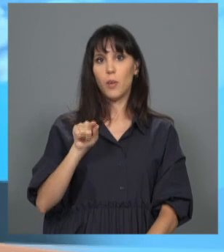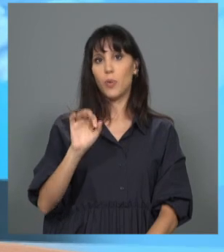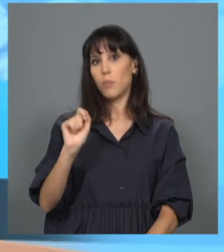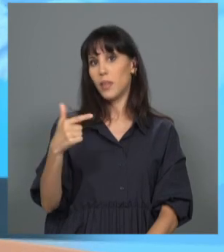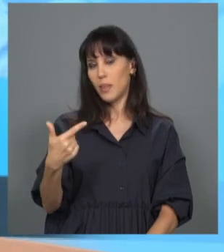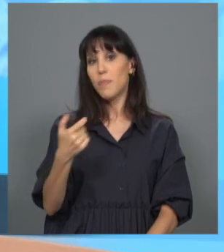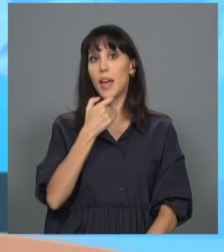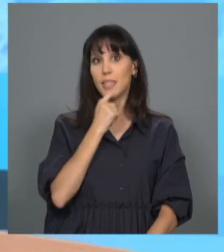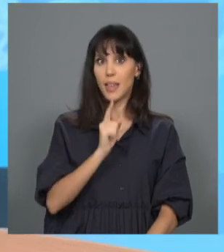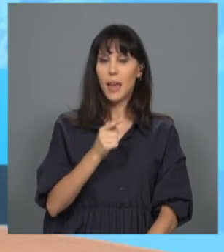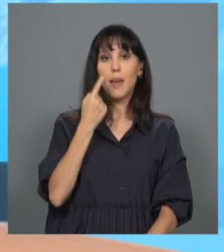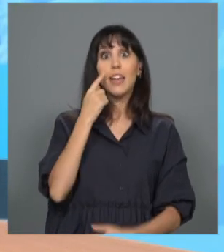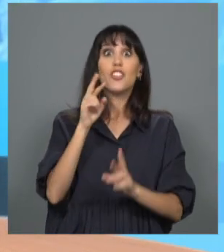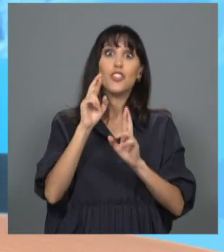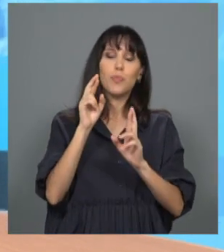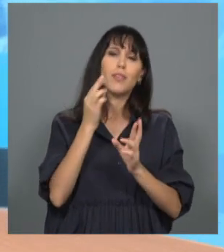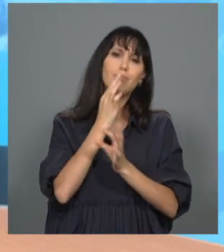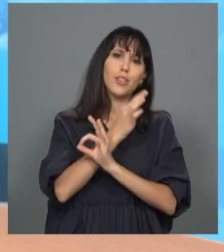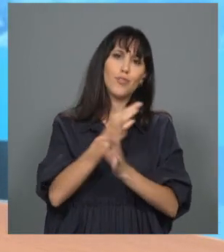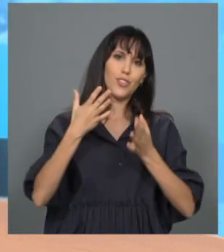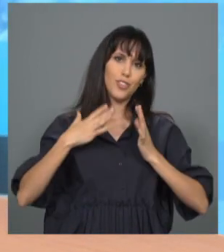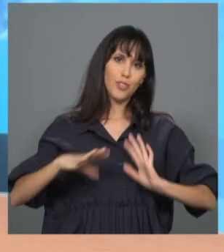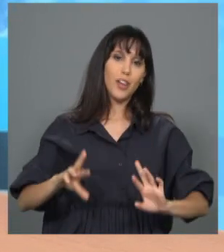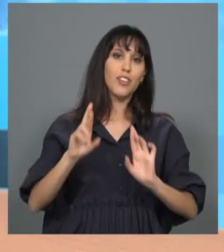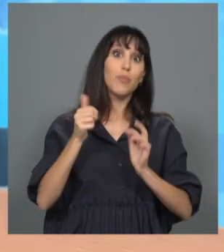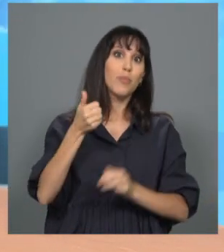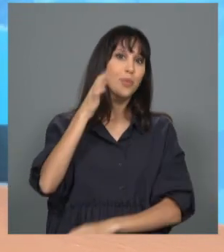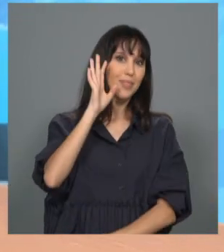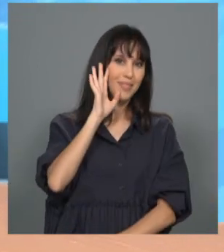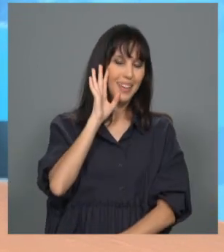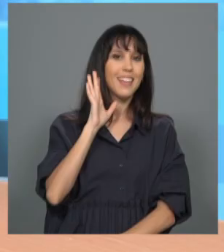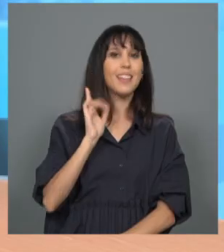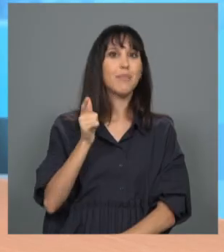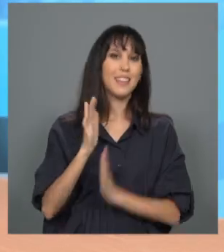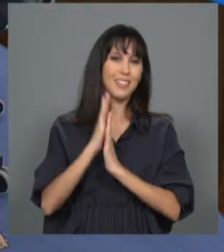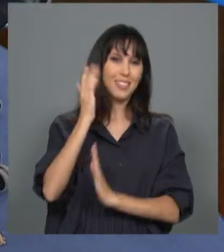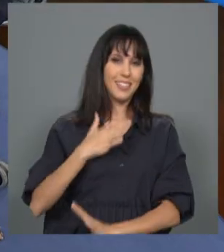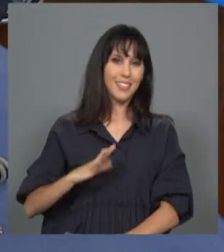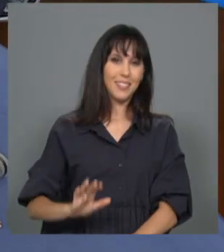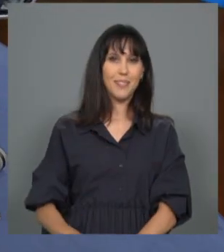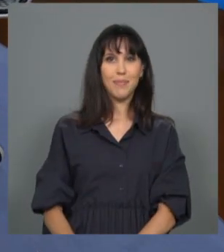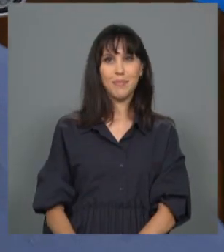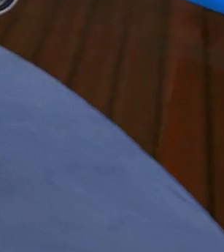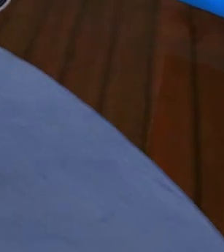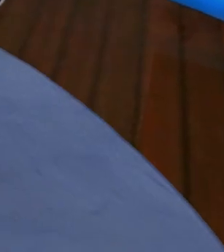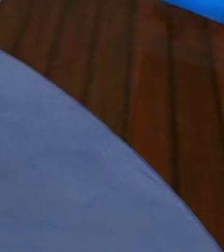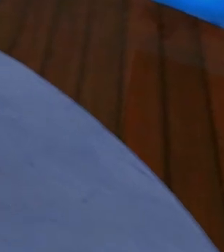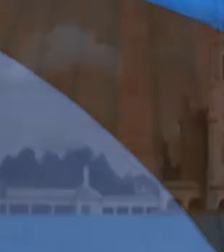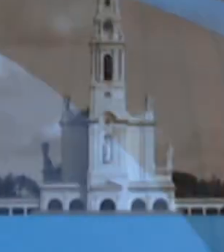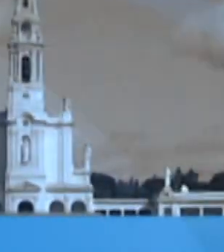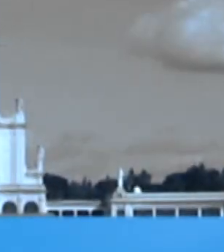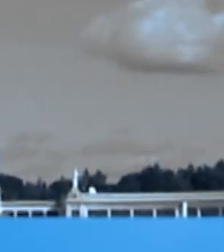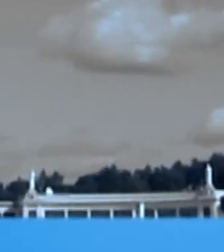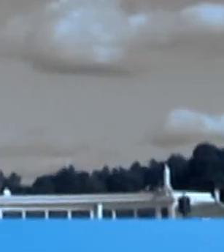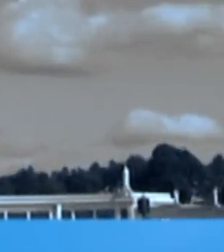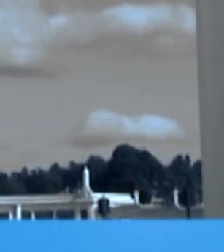Se for o caso, votos de ótimos dias de férias. Desejo-lhe uma boa tarde e até amanhã, se Deus quiser.